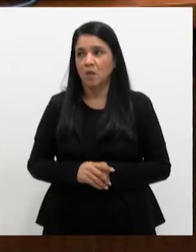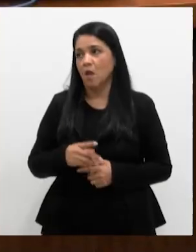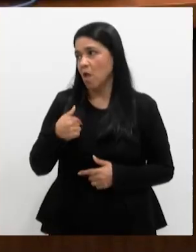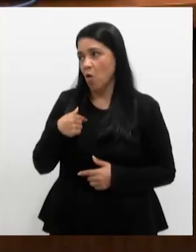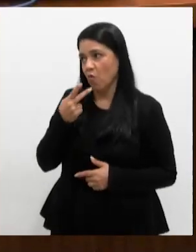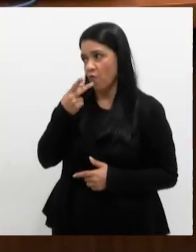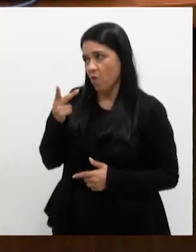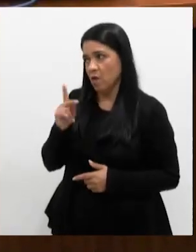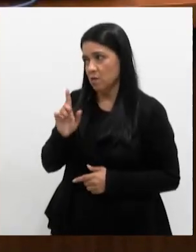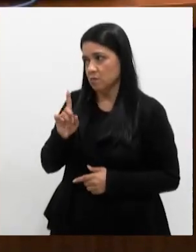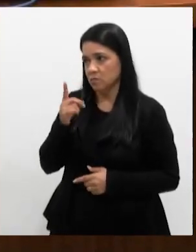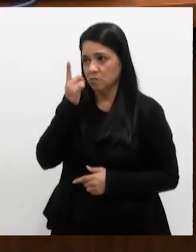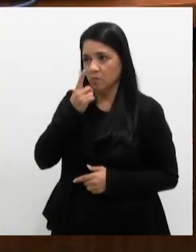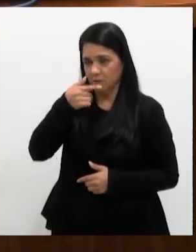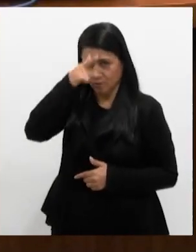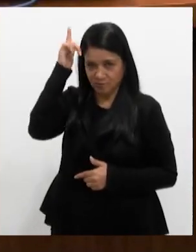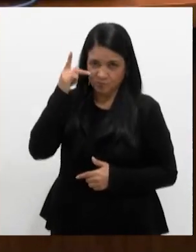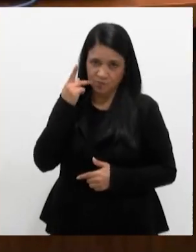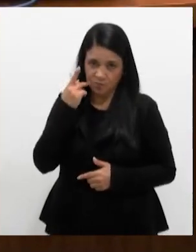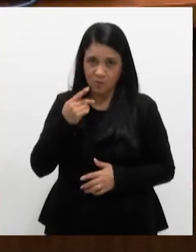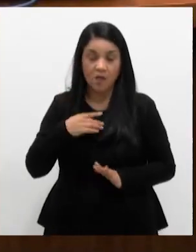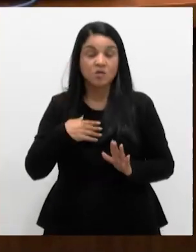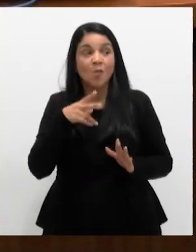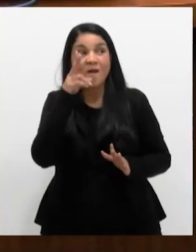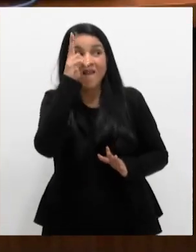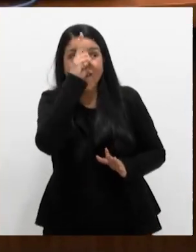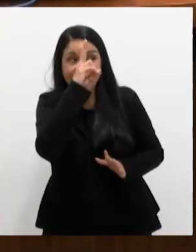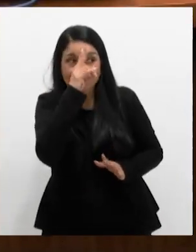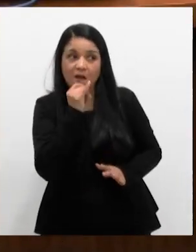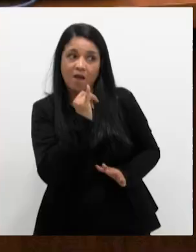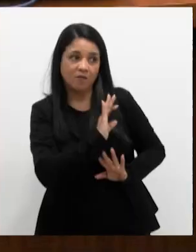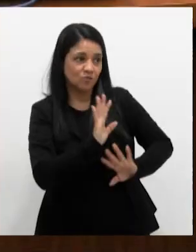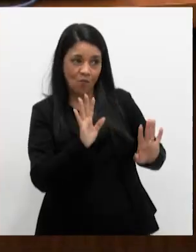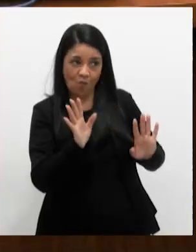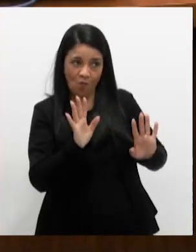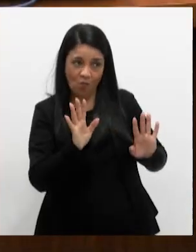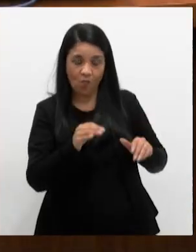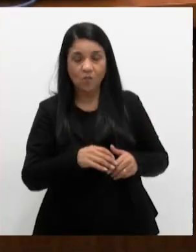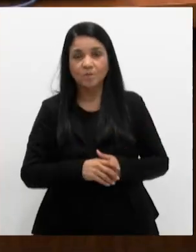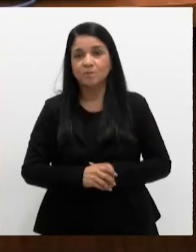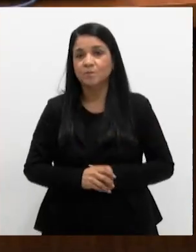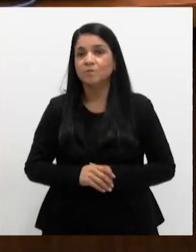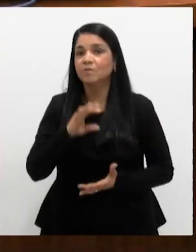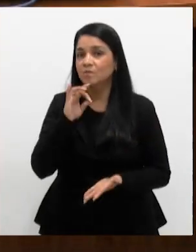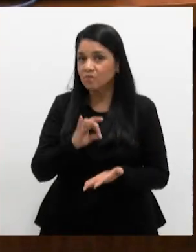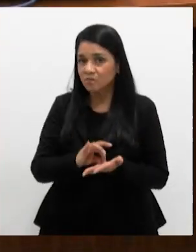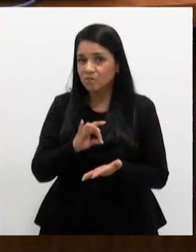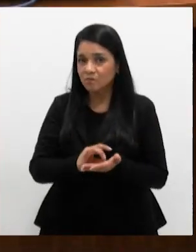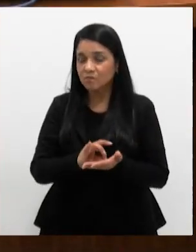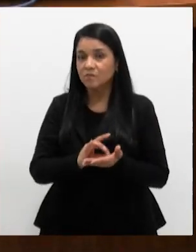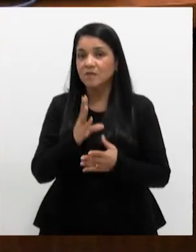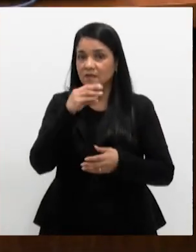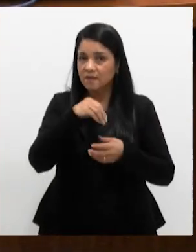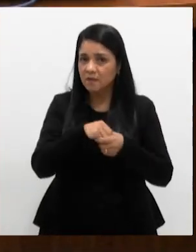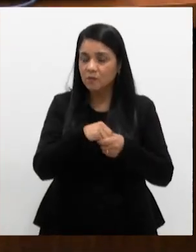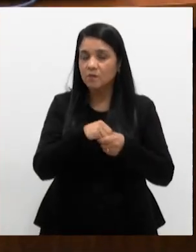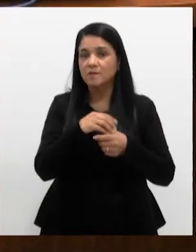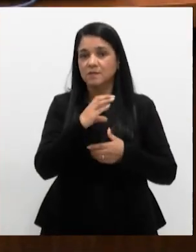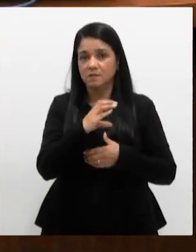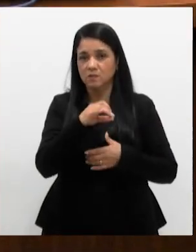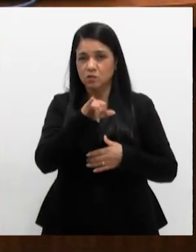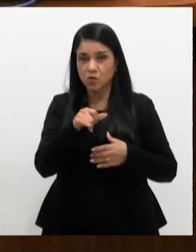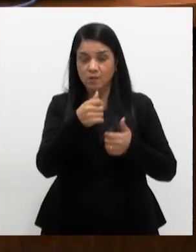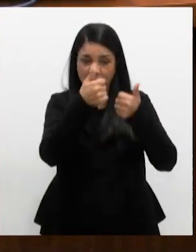Não, isso. perfeito, é só para relembrar. O fato, presidente, é que no âmbito da CCJ, a gente avalia, em